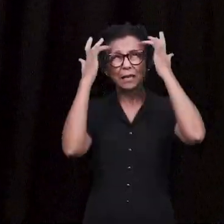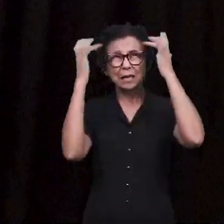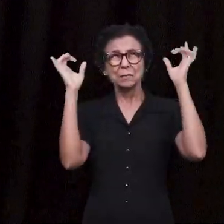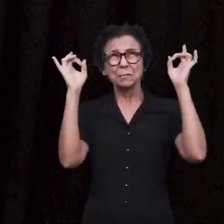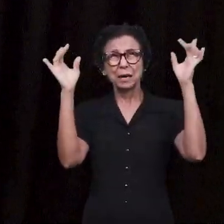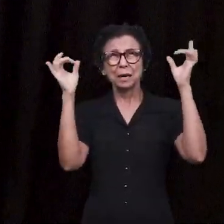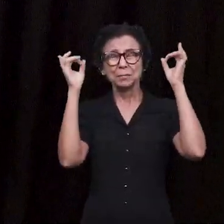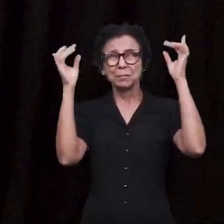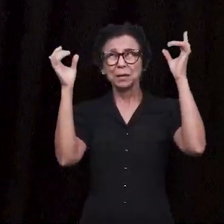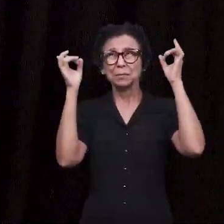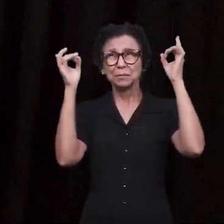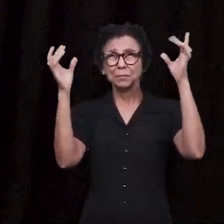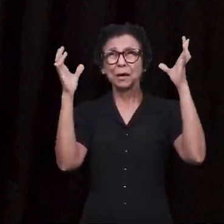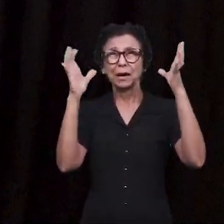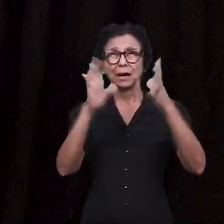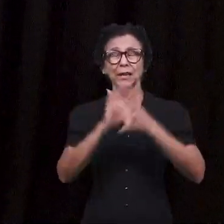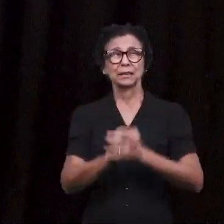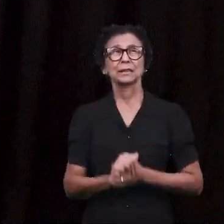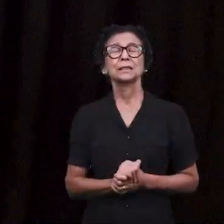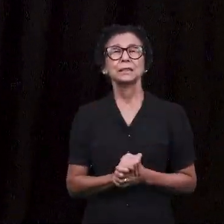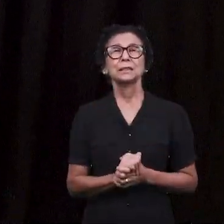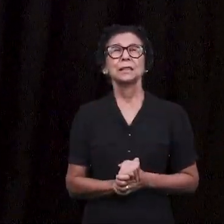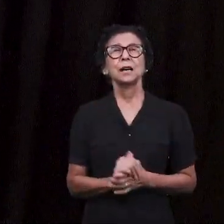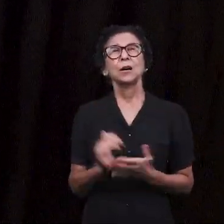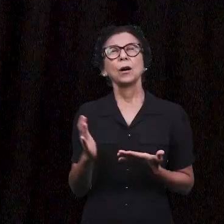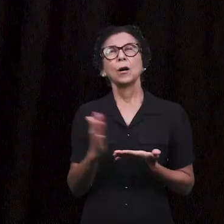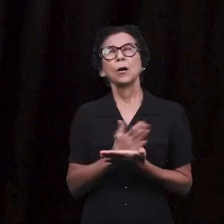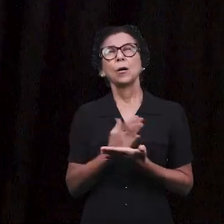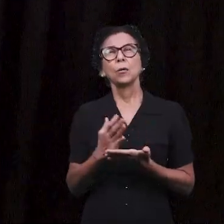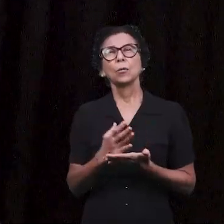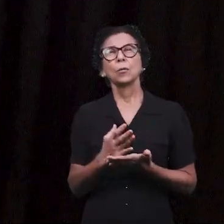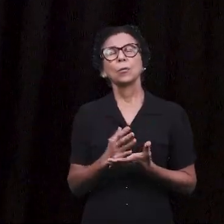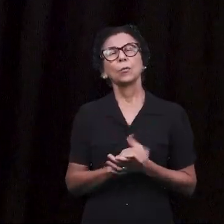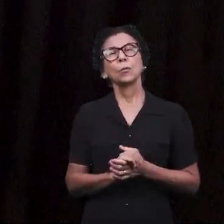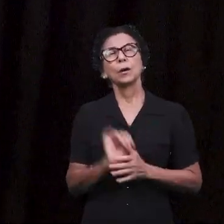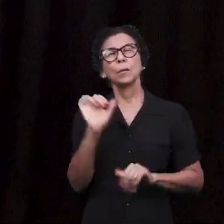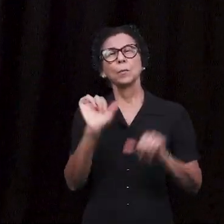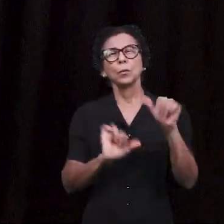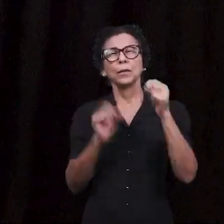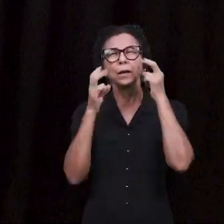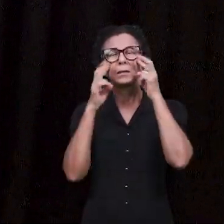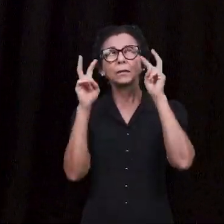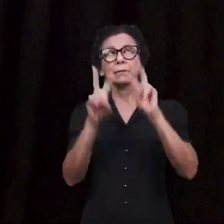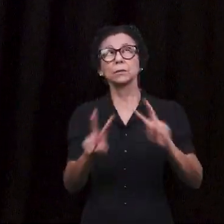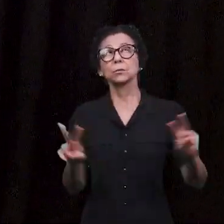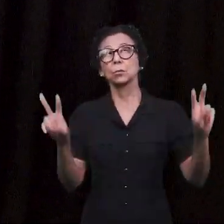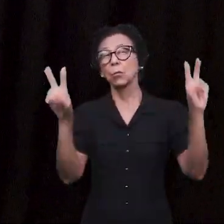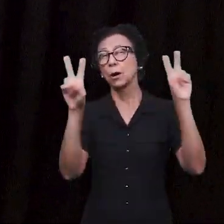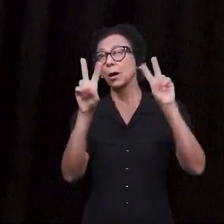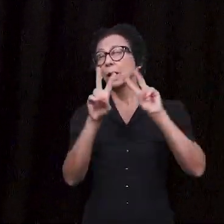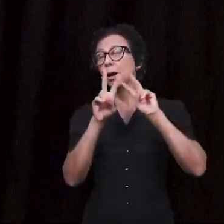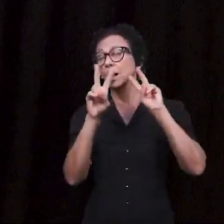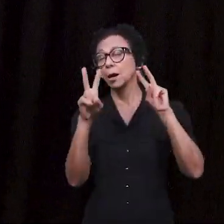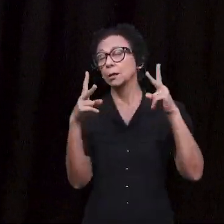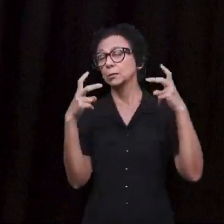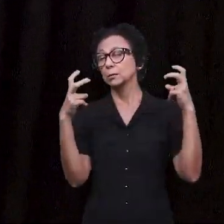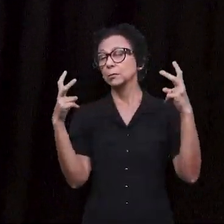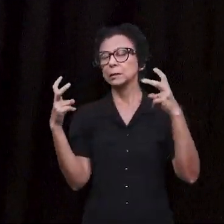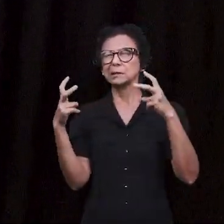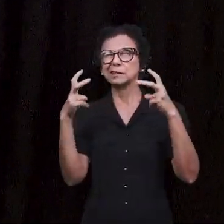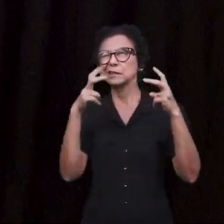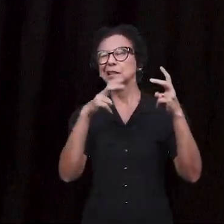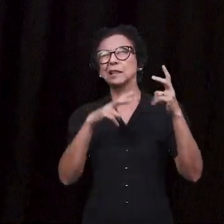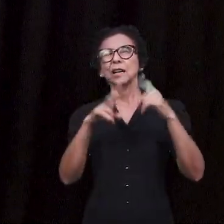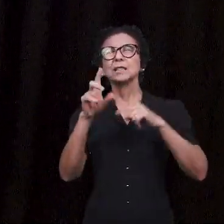visuais, nós chamamos de aura, que são essas alterações visuais que o paciente às vezes percebe como